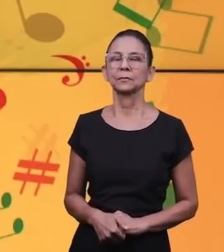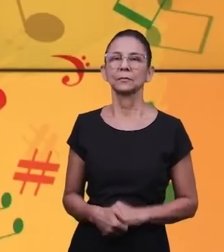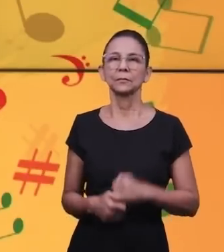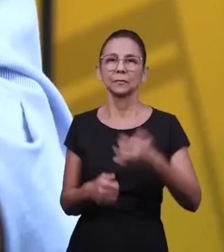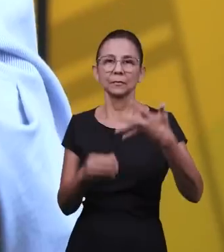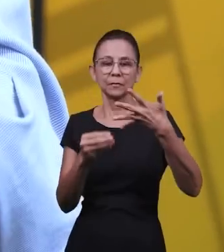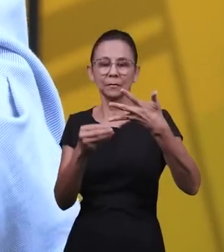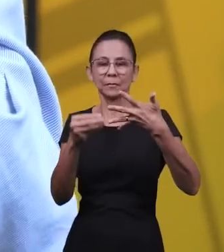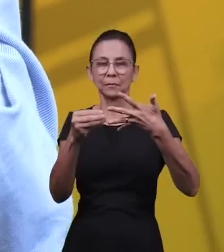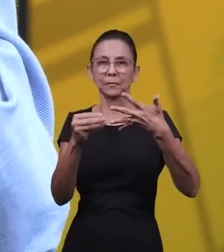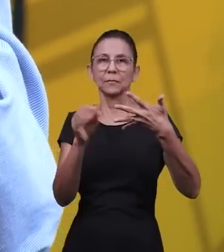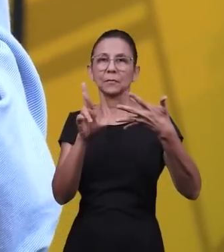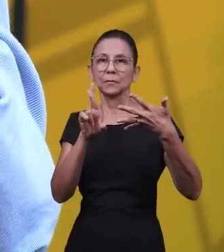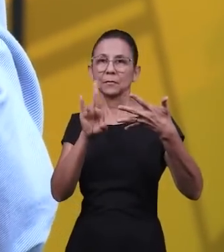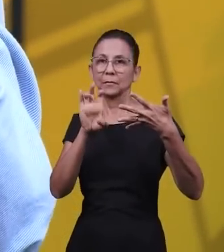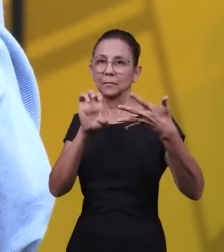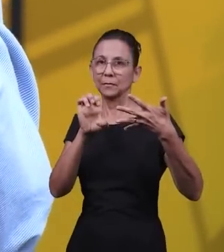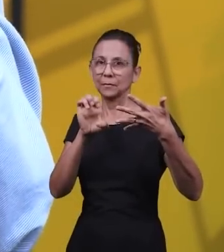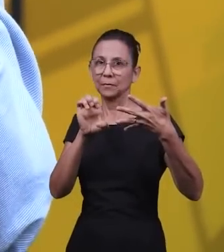Nota Ré,